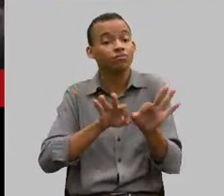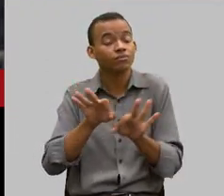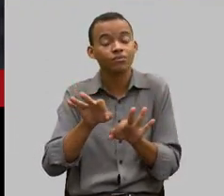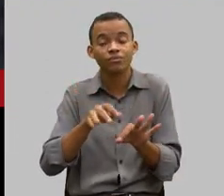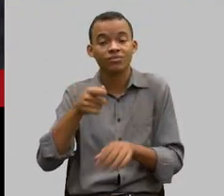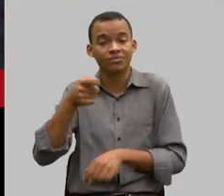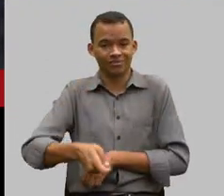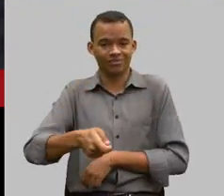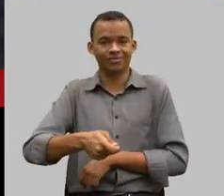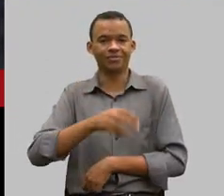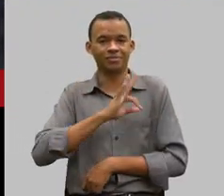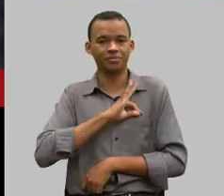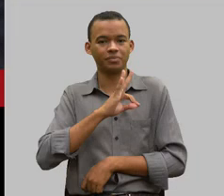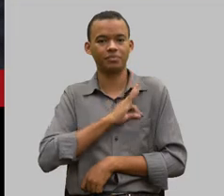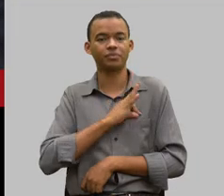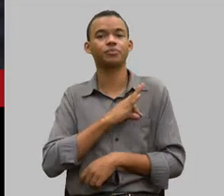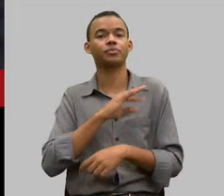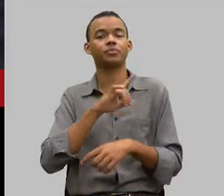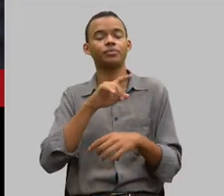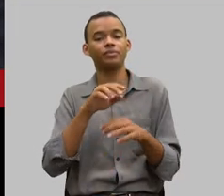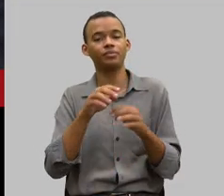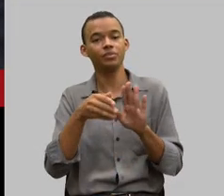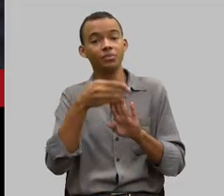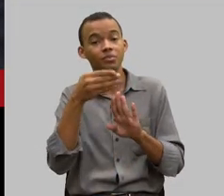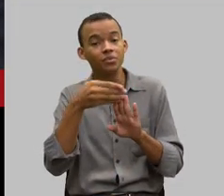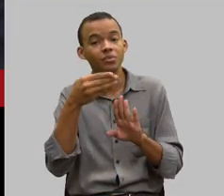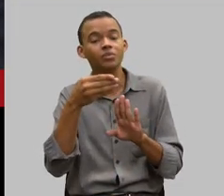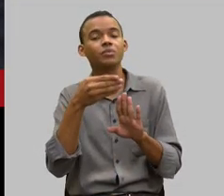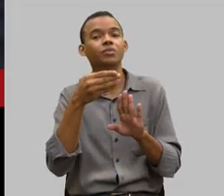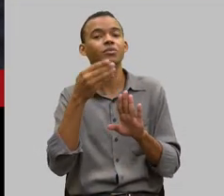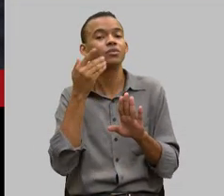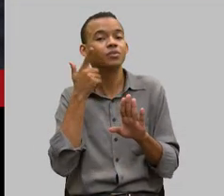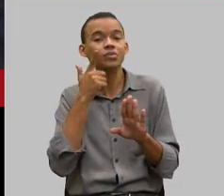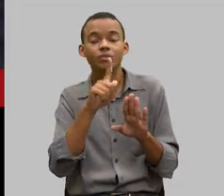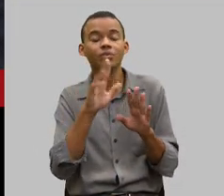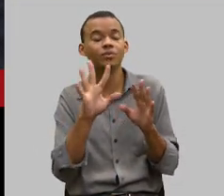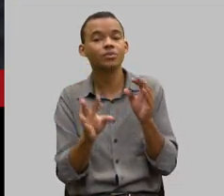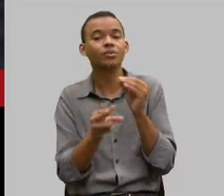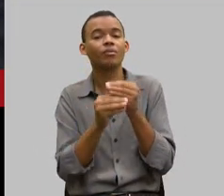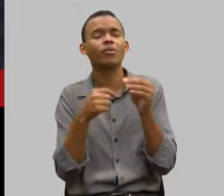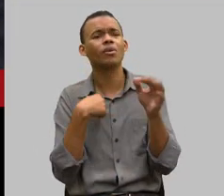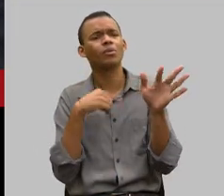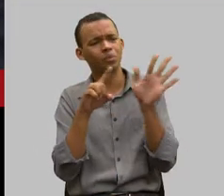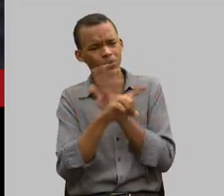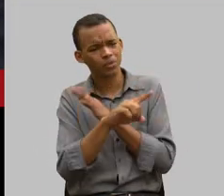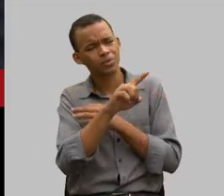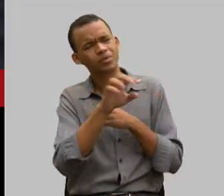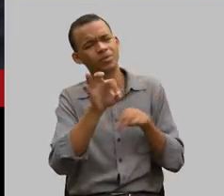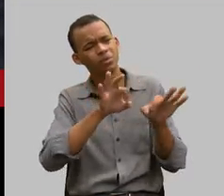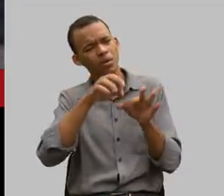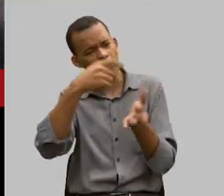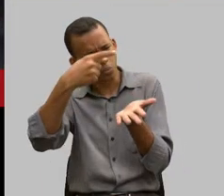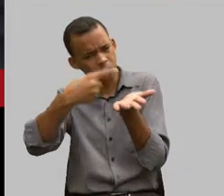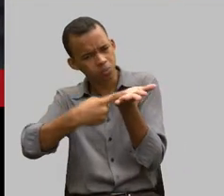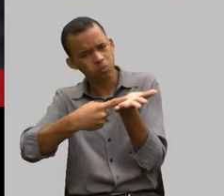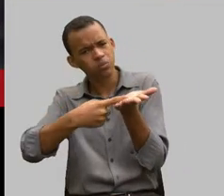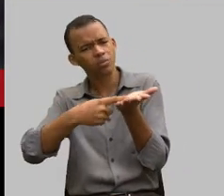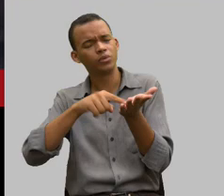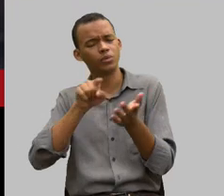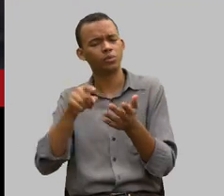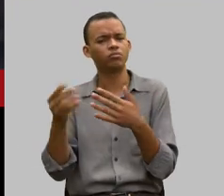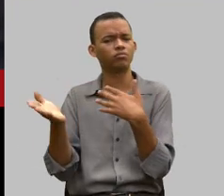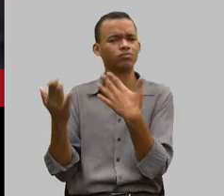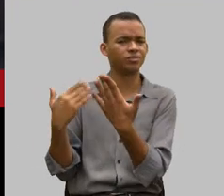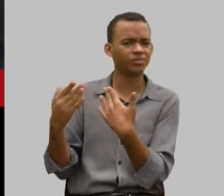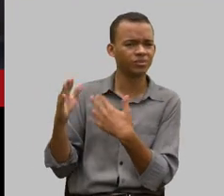a emenda foi a acertado e ainda Fiz a pergunta para ele ô João Magalhães quando você faz esse acordo aqui você conversa com o